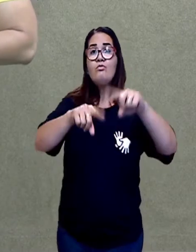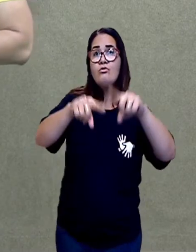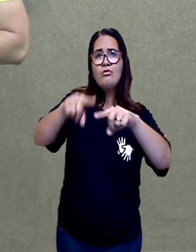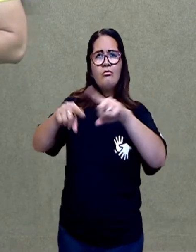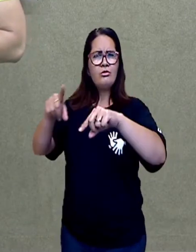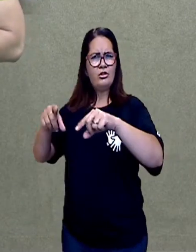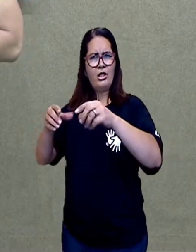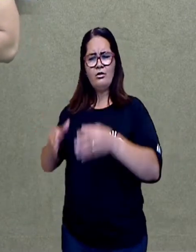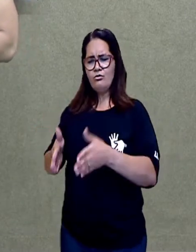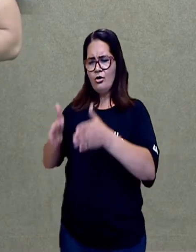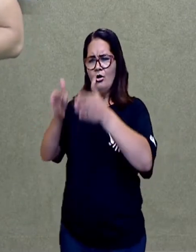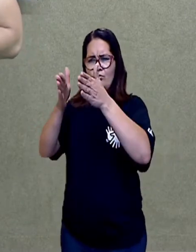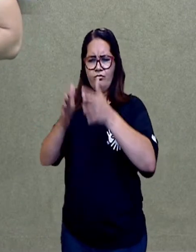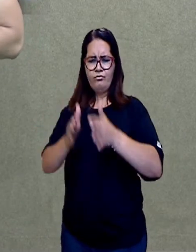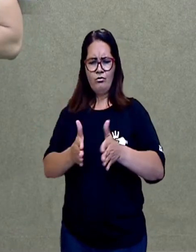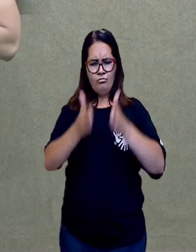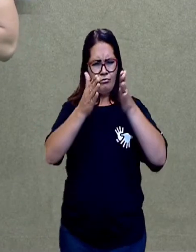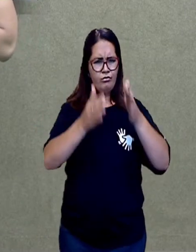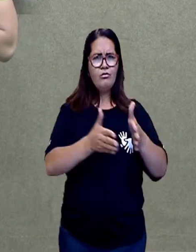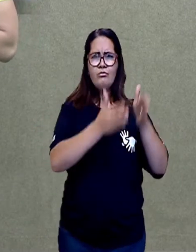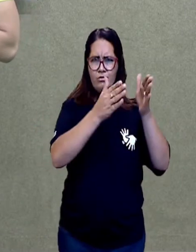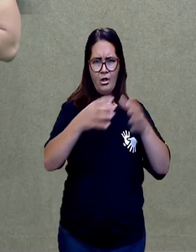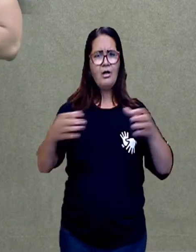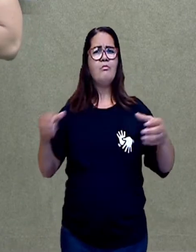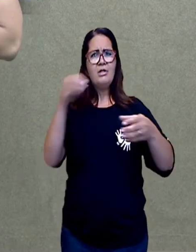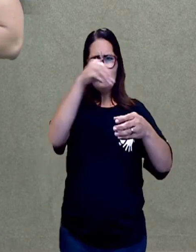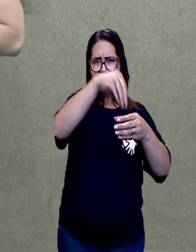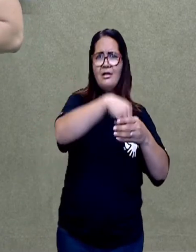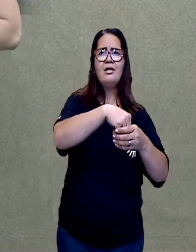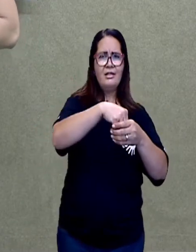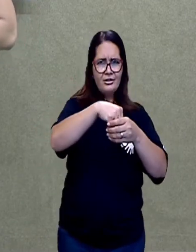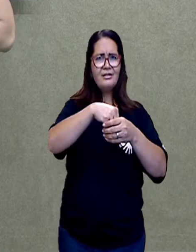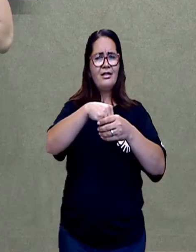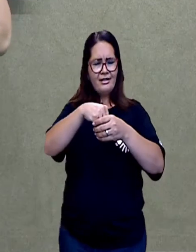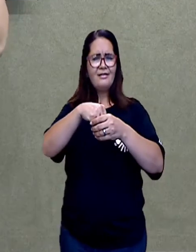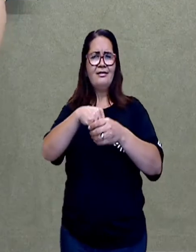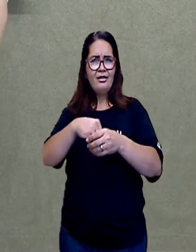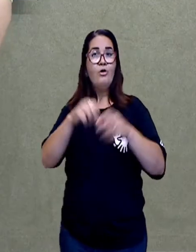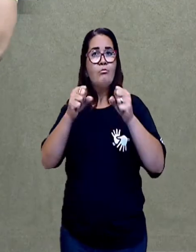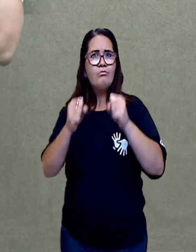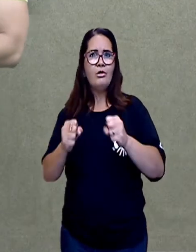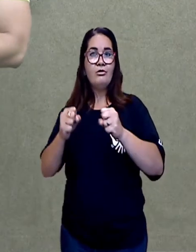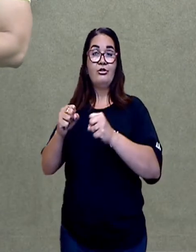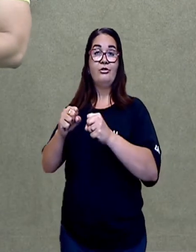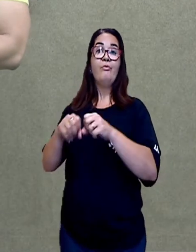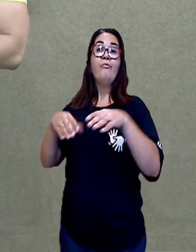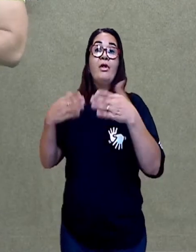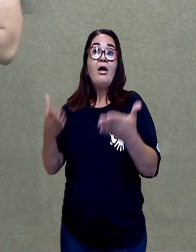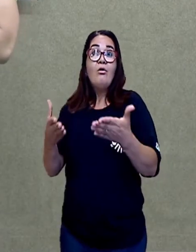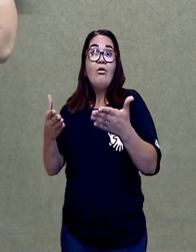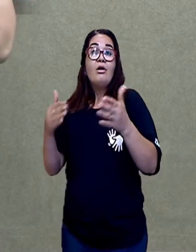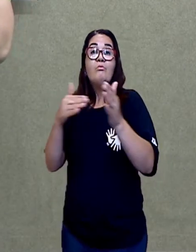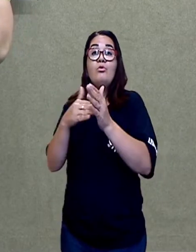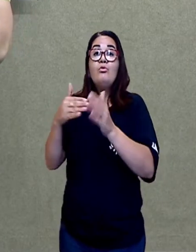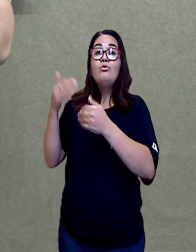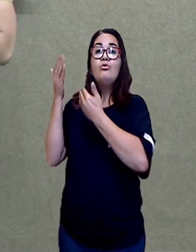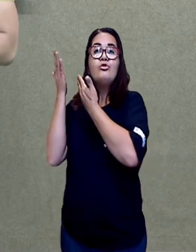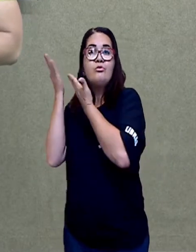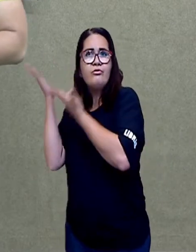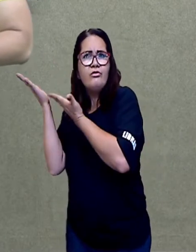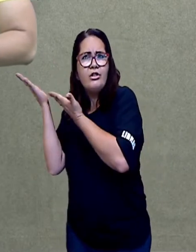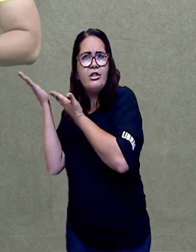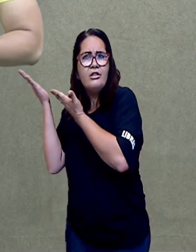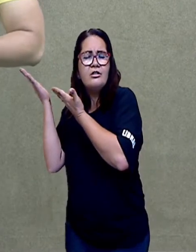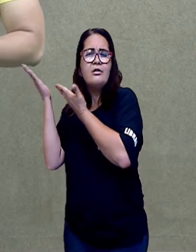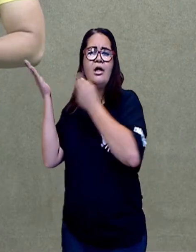aqui alguns elementos que utilizamos no nosso cotidiano. Deixei por último o aerosol, né? Esses produtos que, igual, por